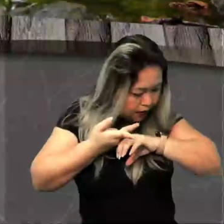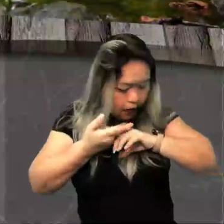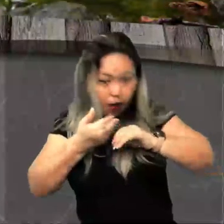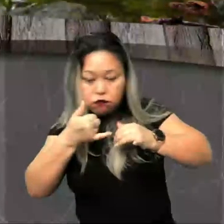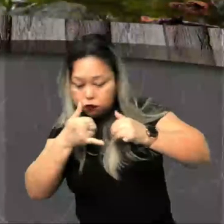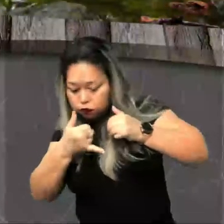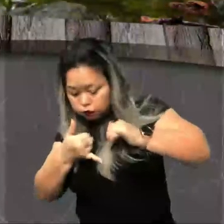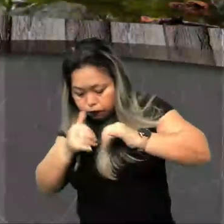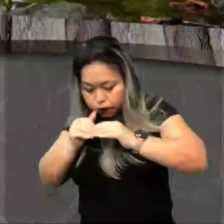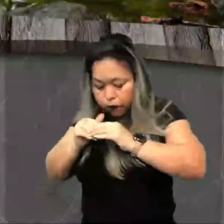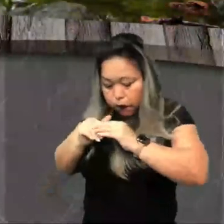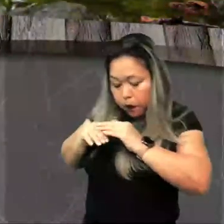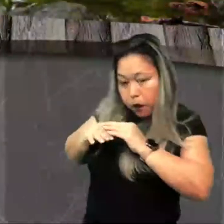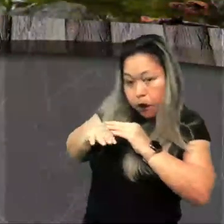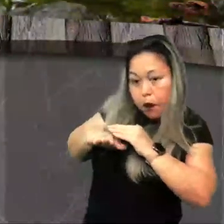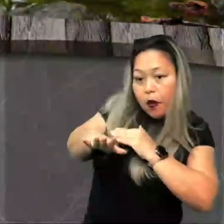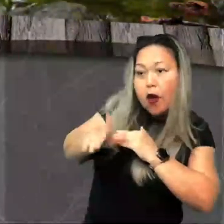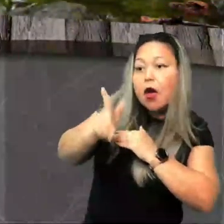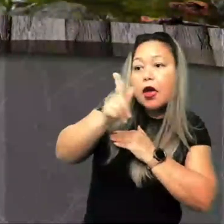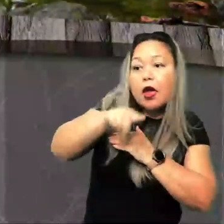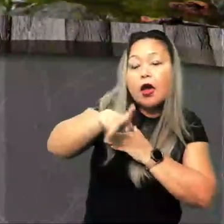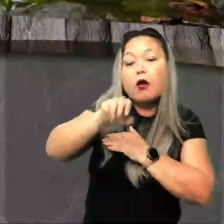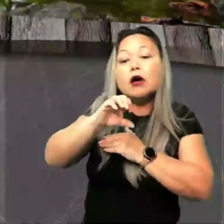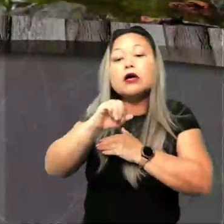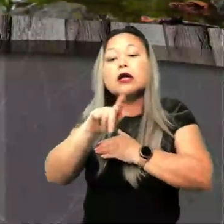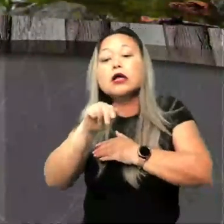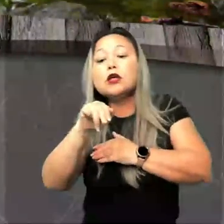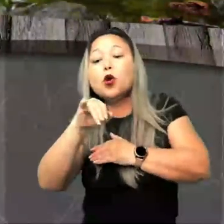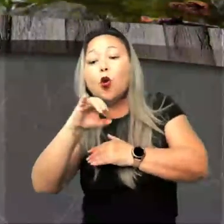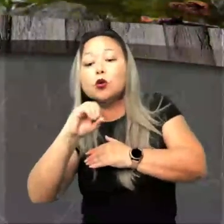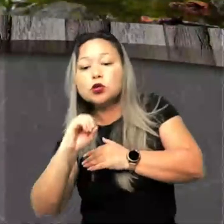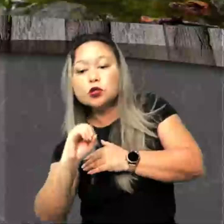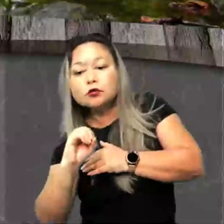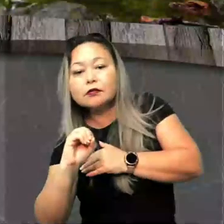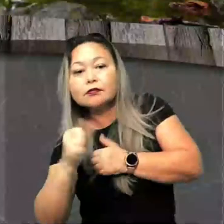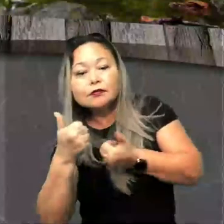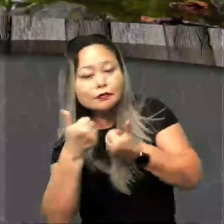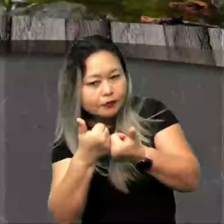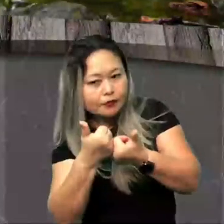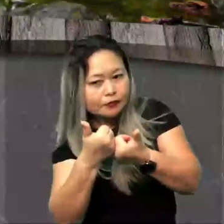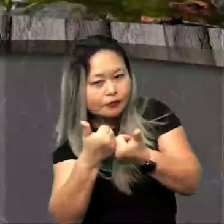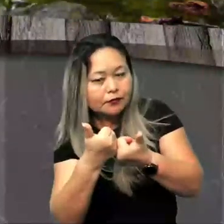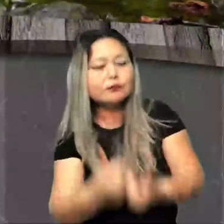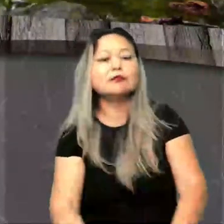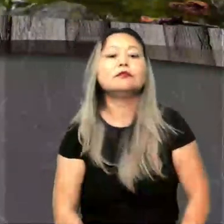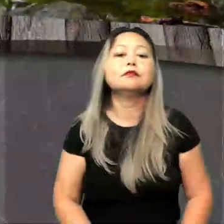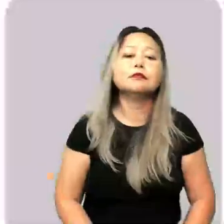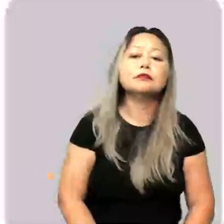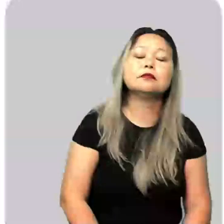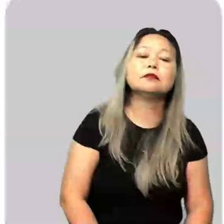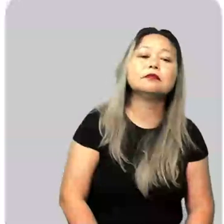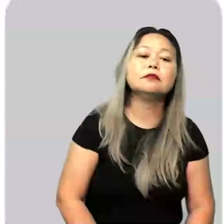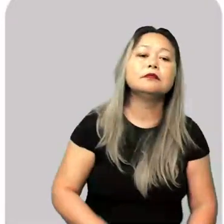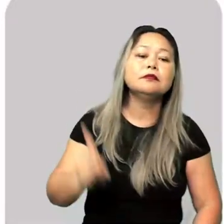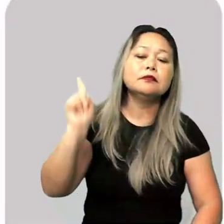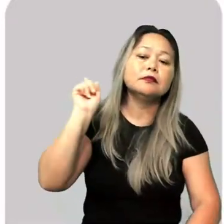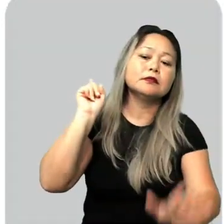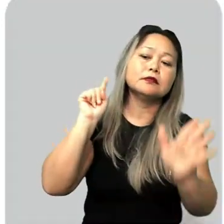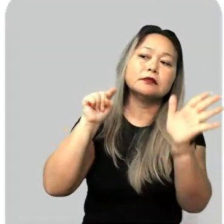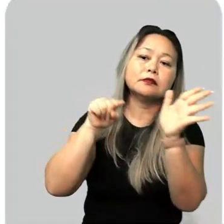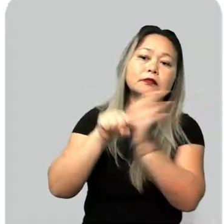de armazenamento, que é o glicogênio. Tá bom? Se liga. Vamos lá para a nossa questão de